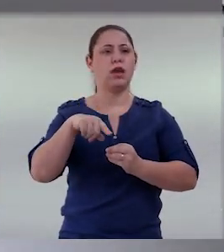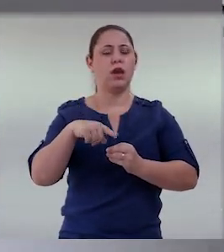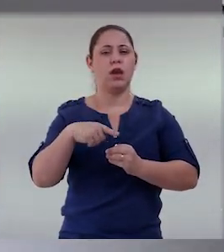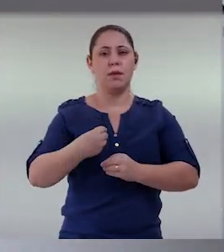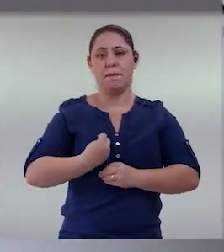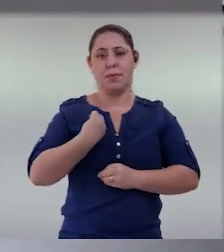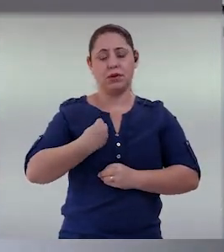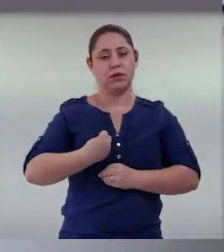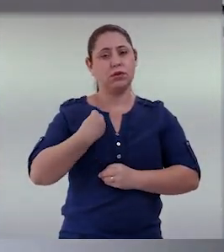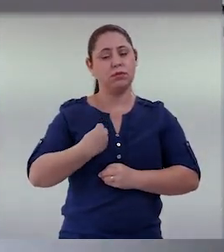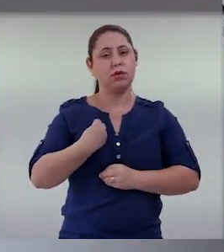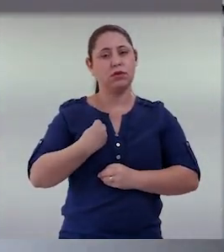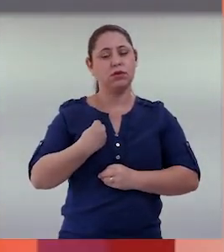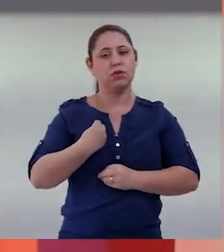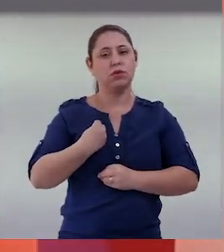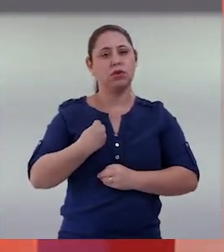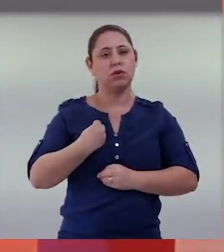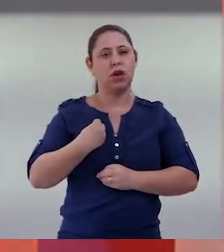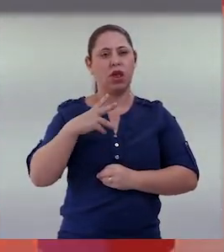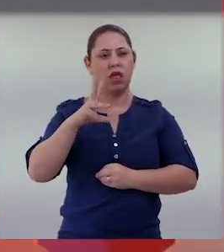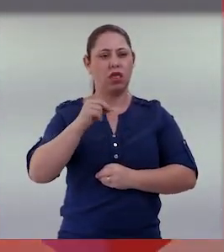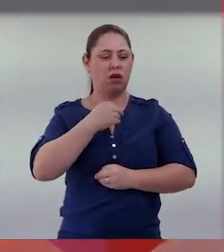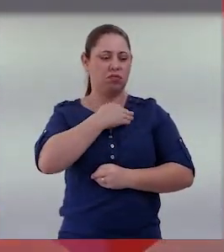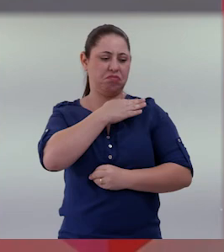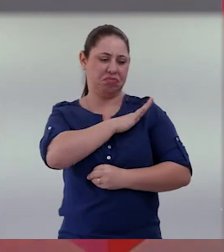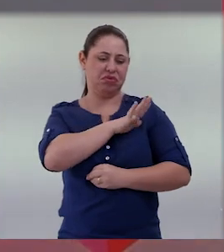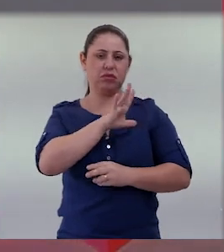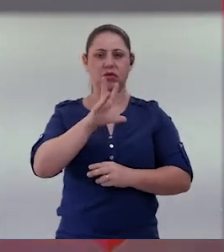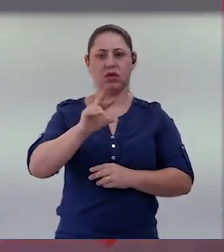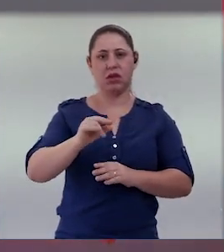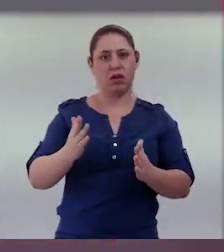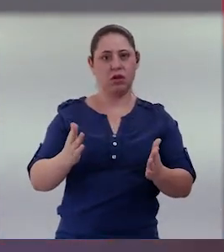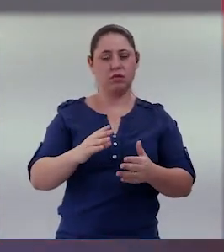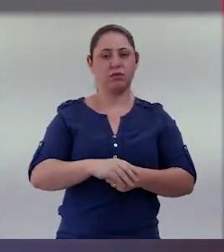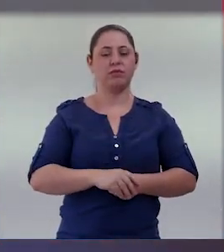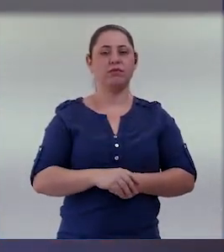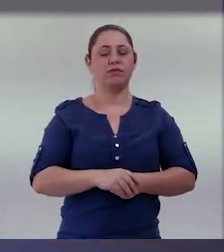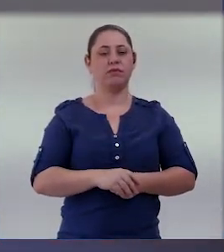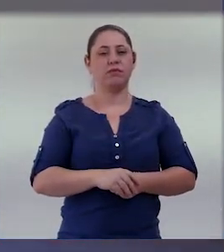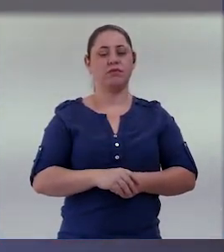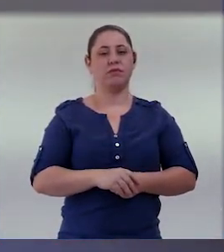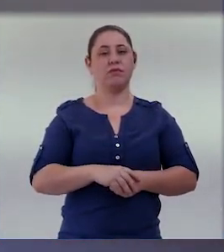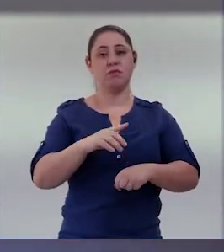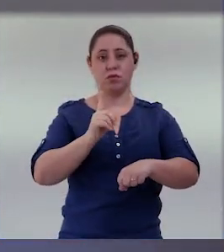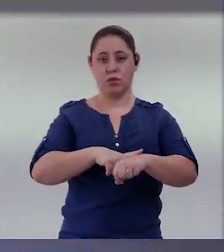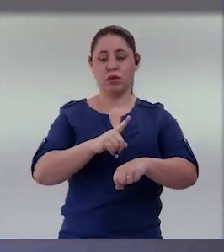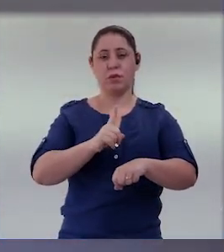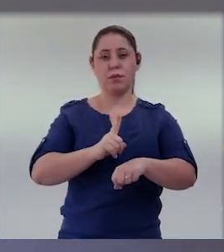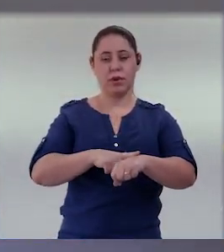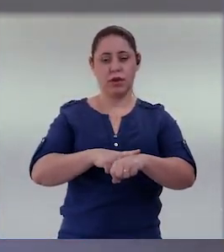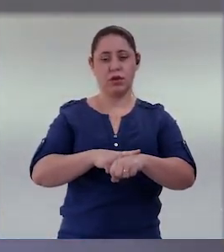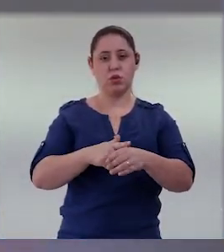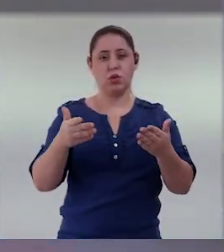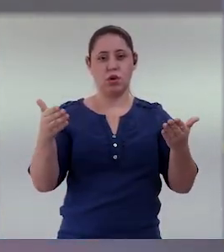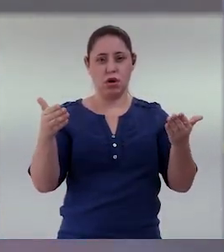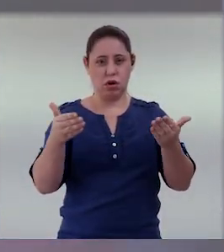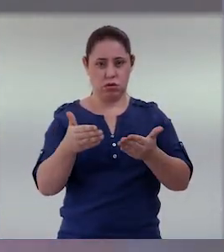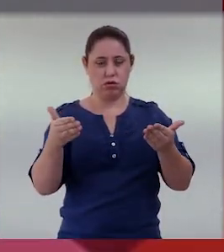sente parte do processo e não se sente discriminado nisso,